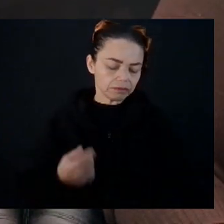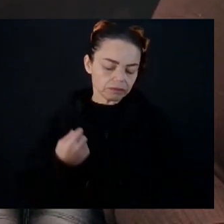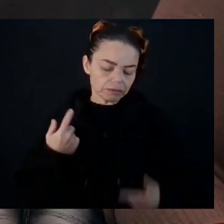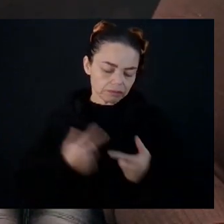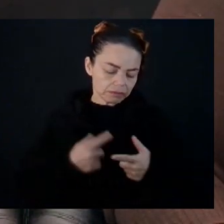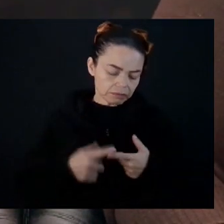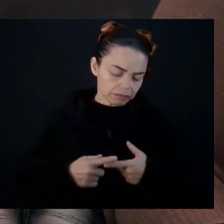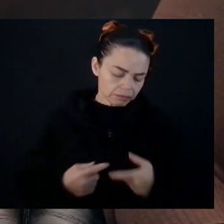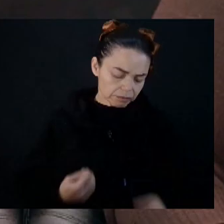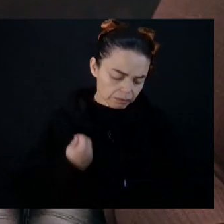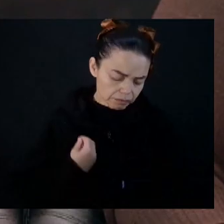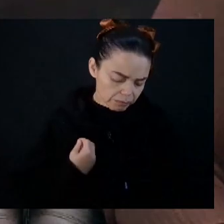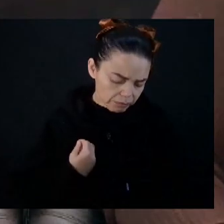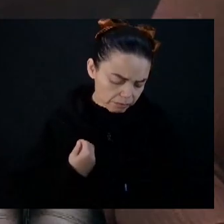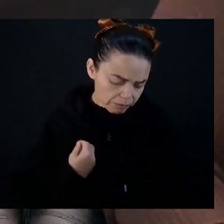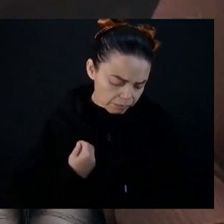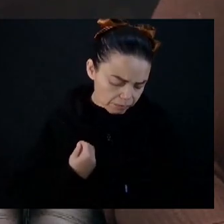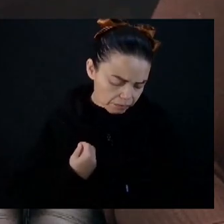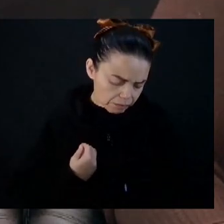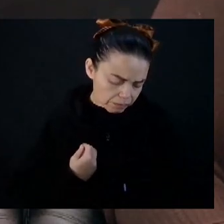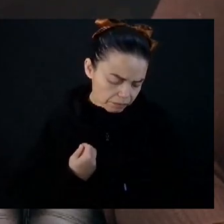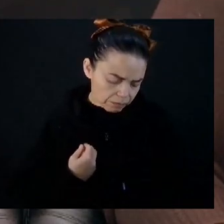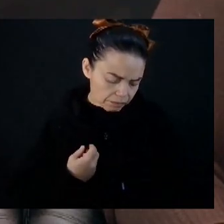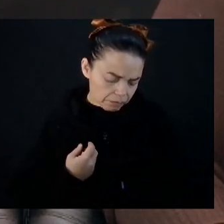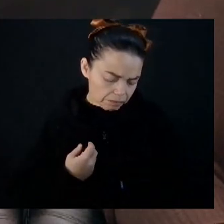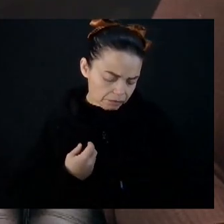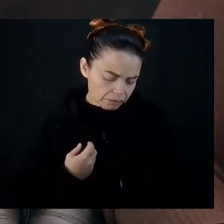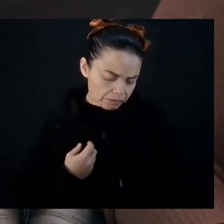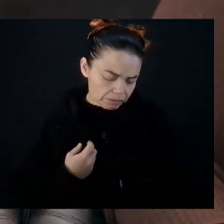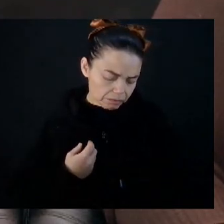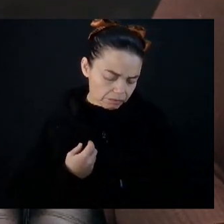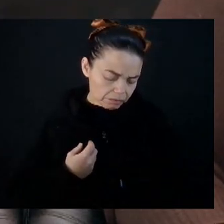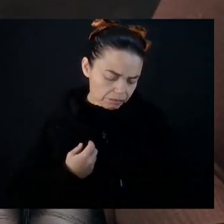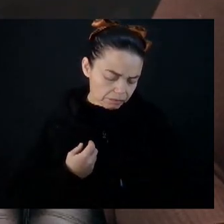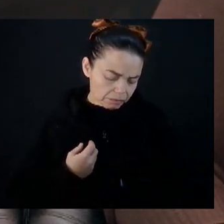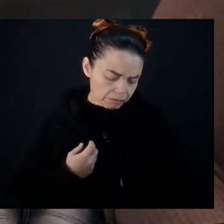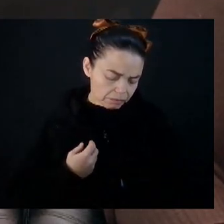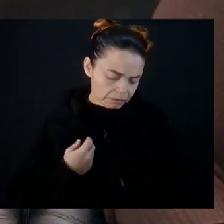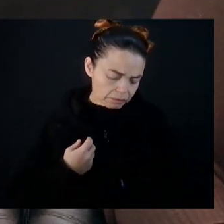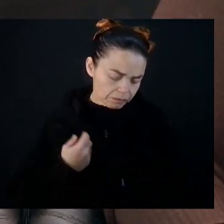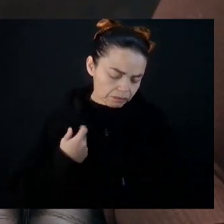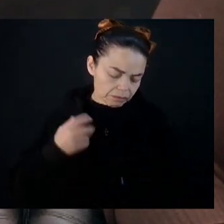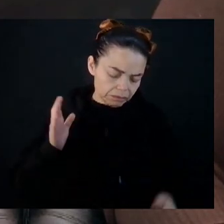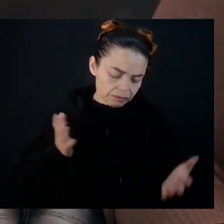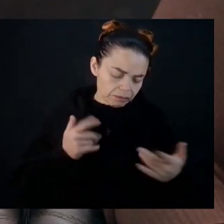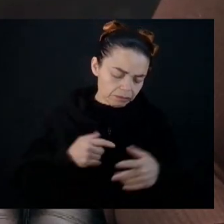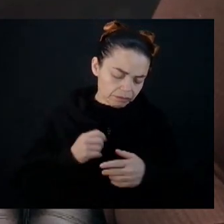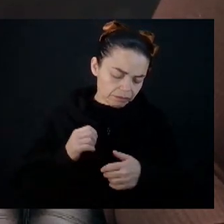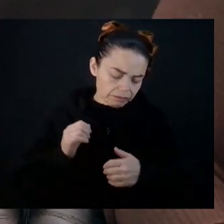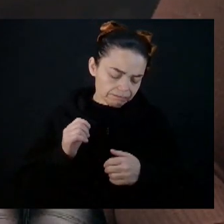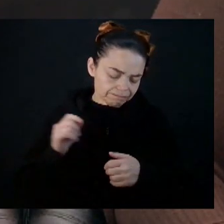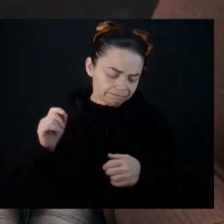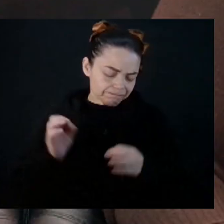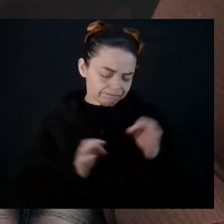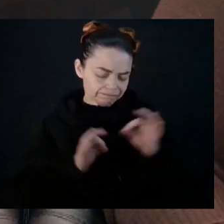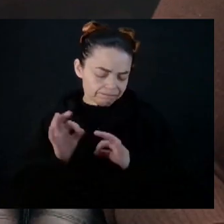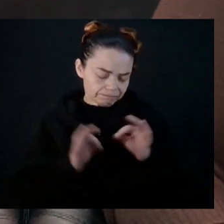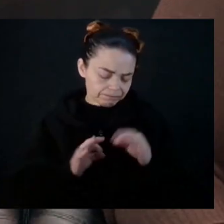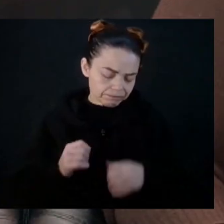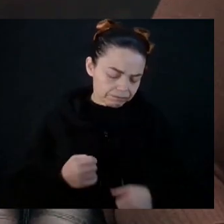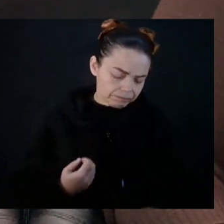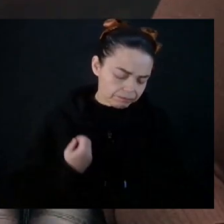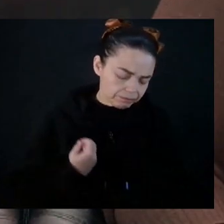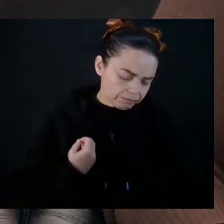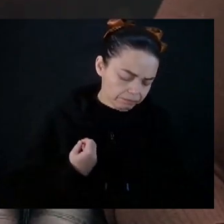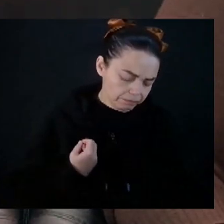não considerando isso e fala, não, eu vou de carro, vou de Uber, dou um jeito, mas às vezes é uma escola que é longe